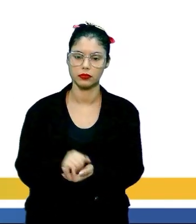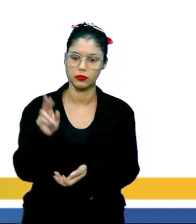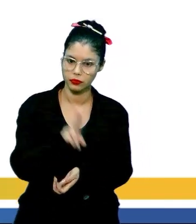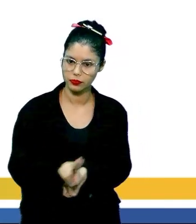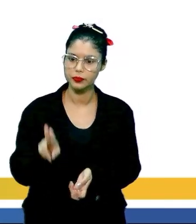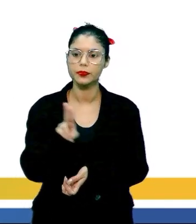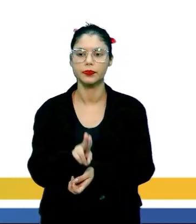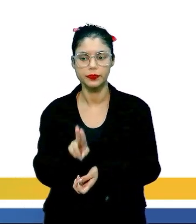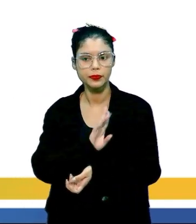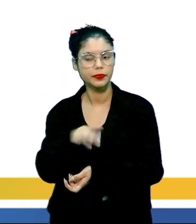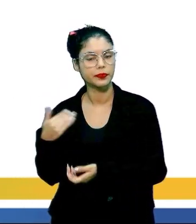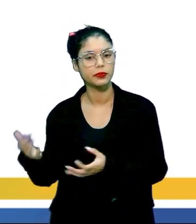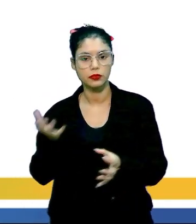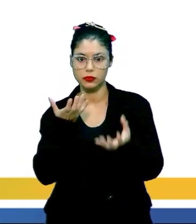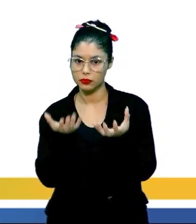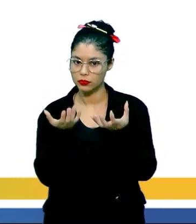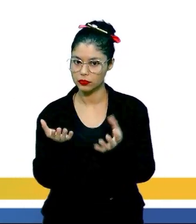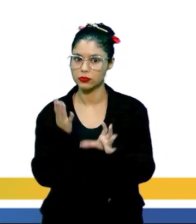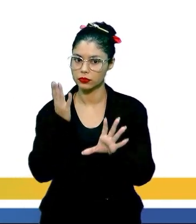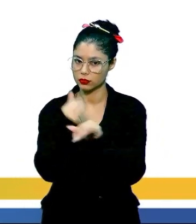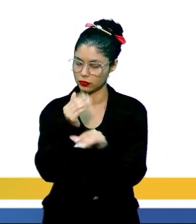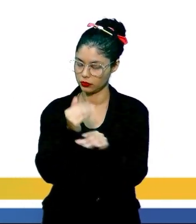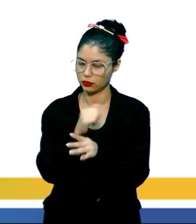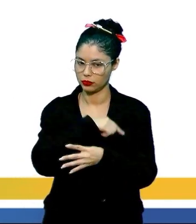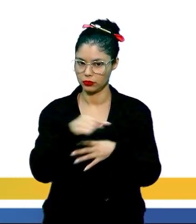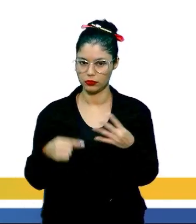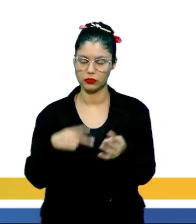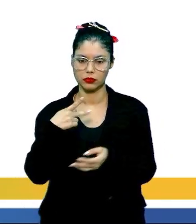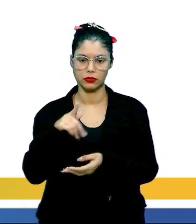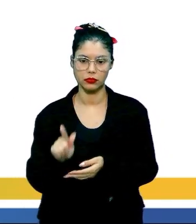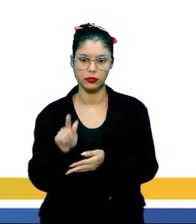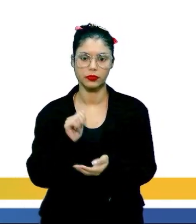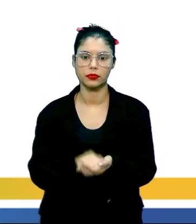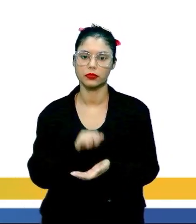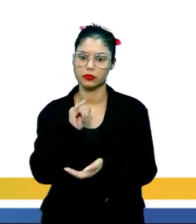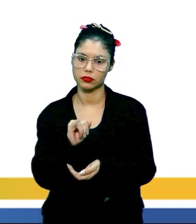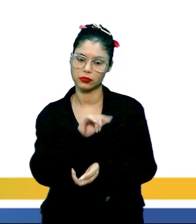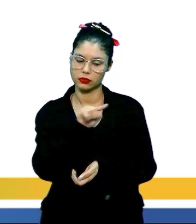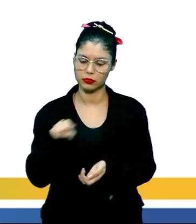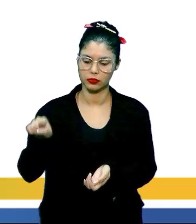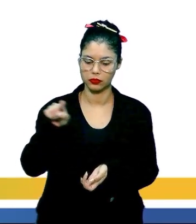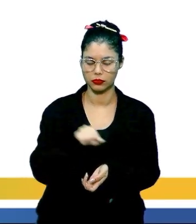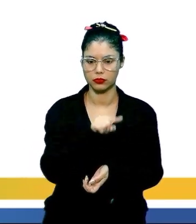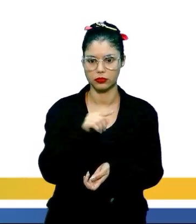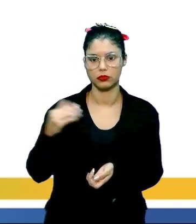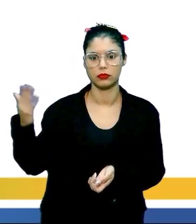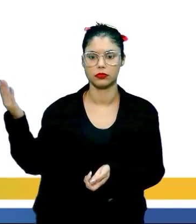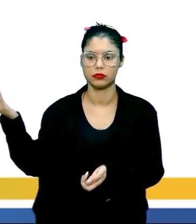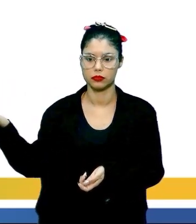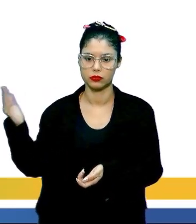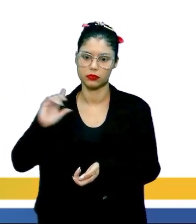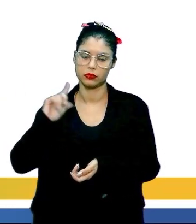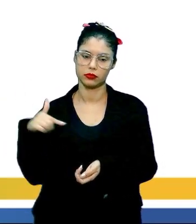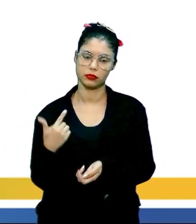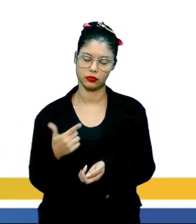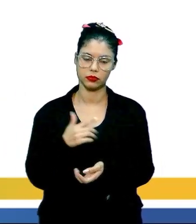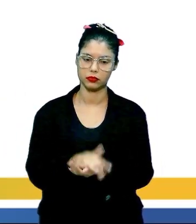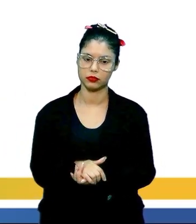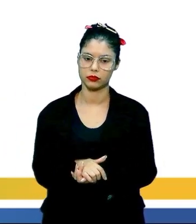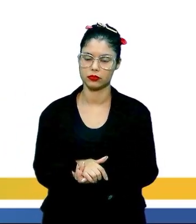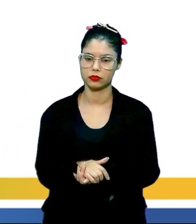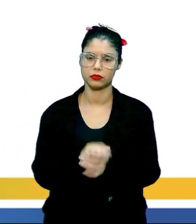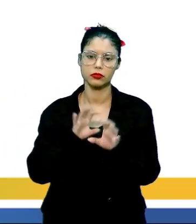tenho que recorrer quando eu quiser encontrar a soma dos termos de uma PG. E se ela for infinita, eu tenho essa outra fórmula